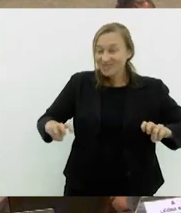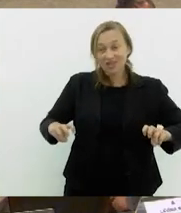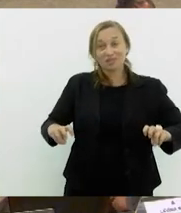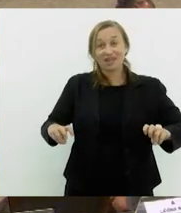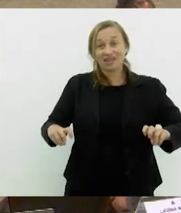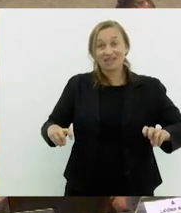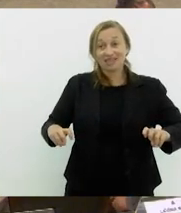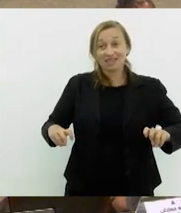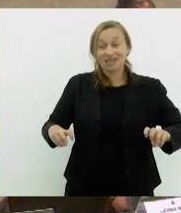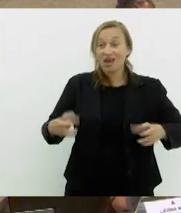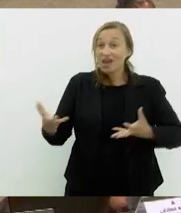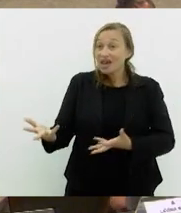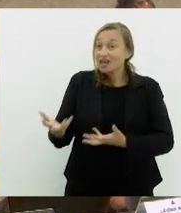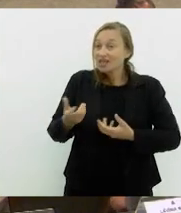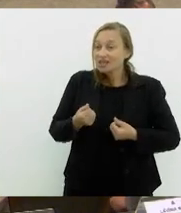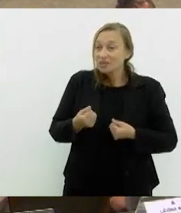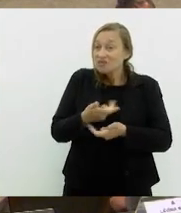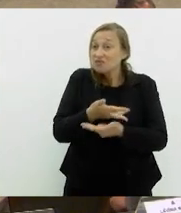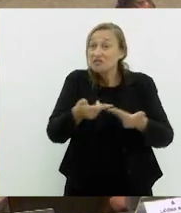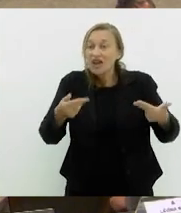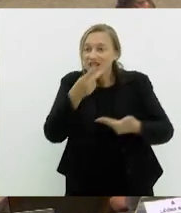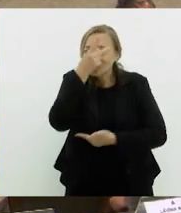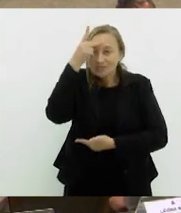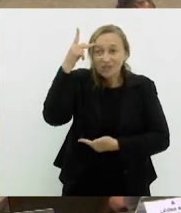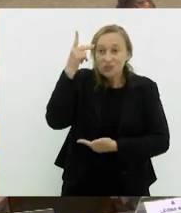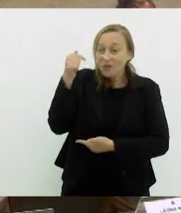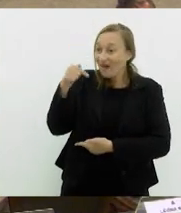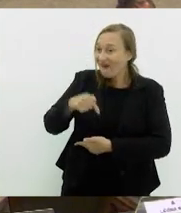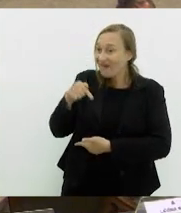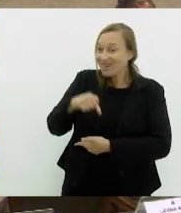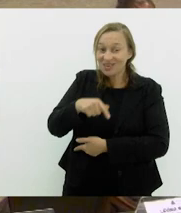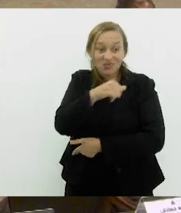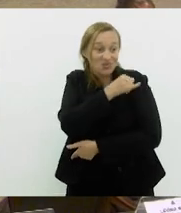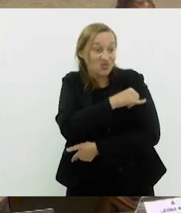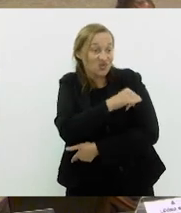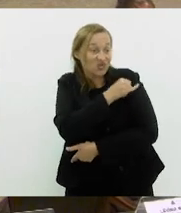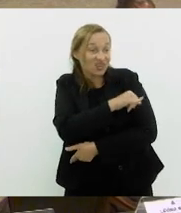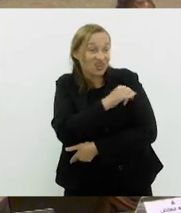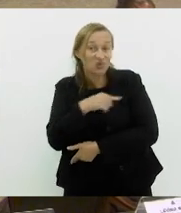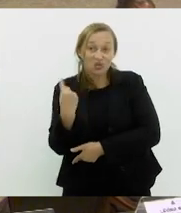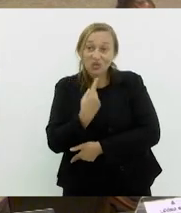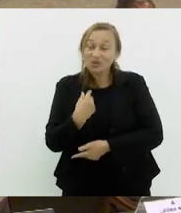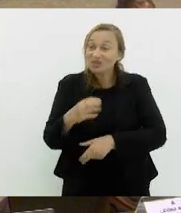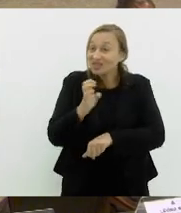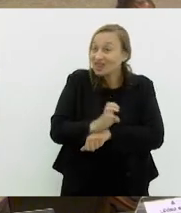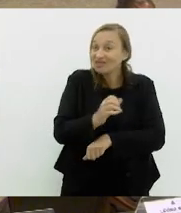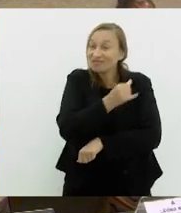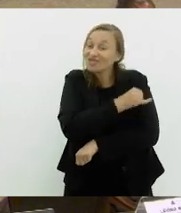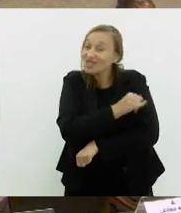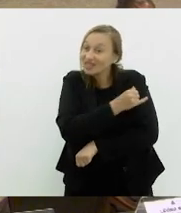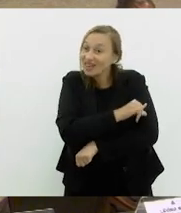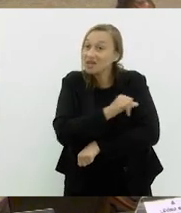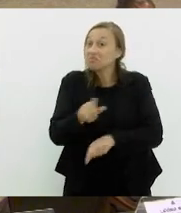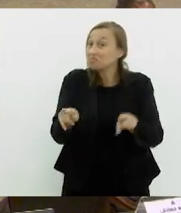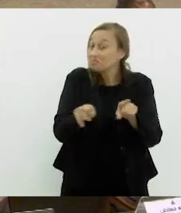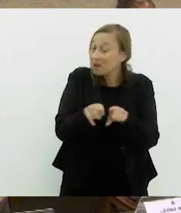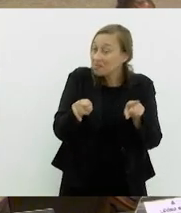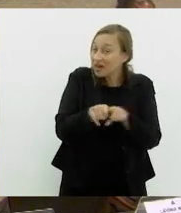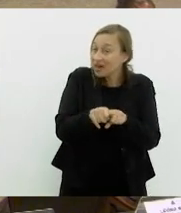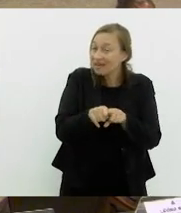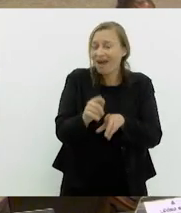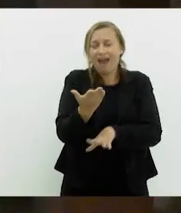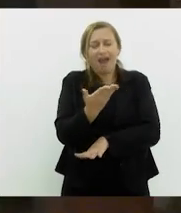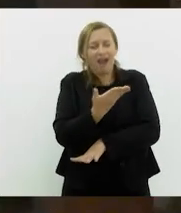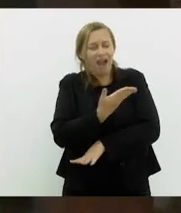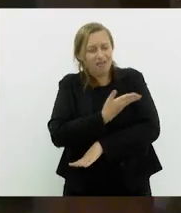tudo recebendo tanta gente aqui do Rio de Janeiro, aqui do nosso estado do Rio de Janeiro, mas também colegas